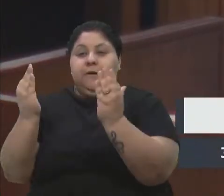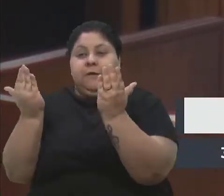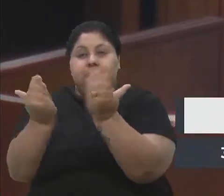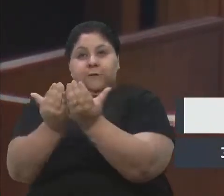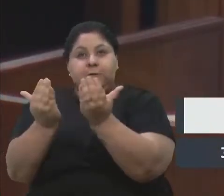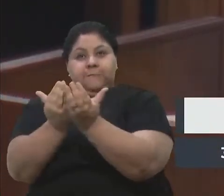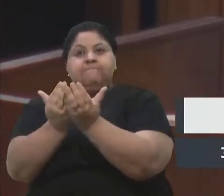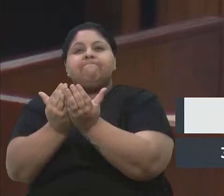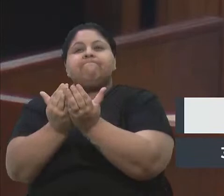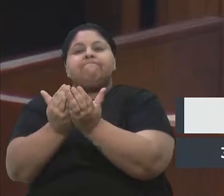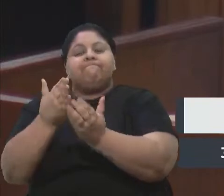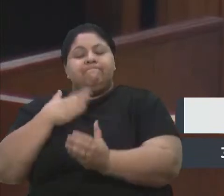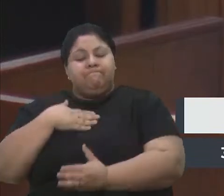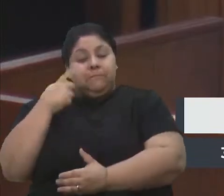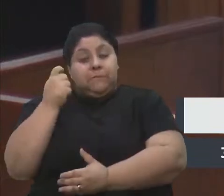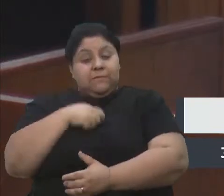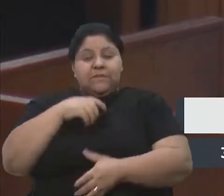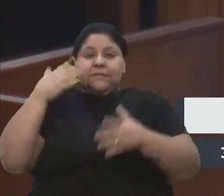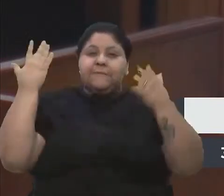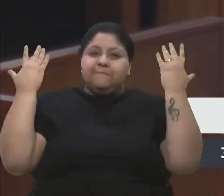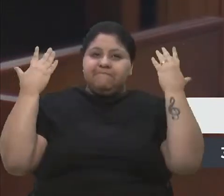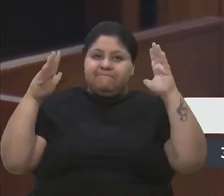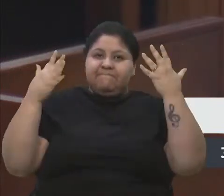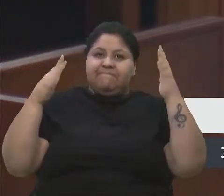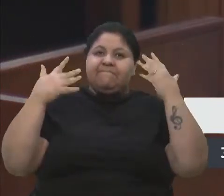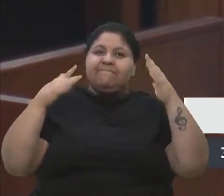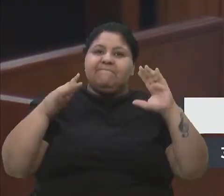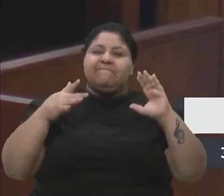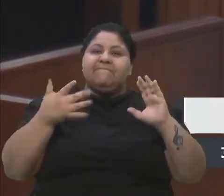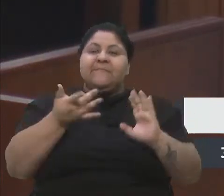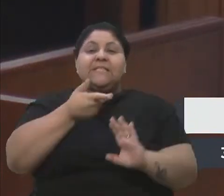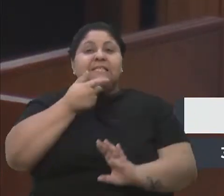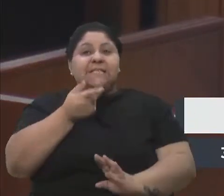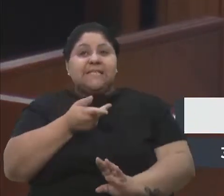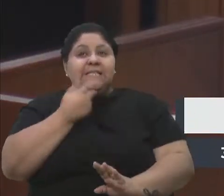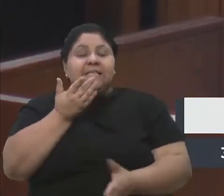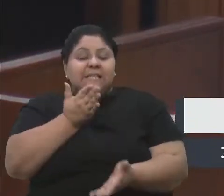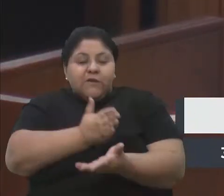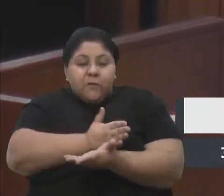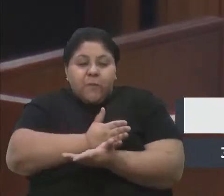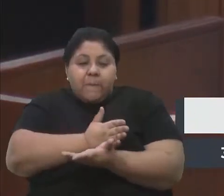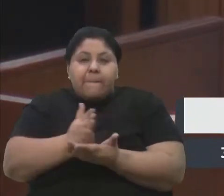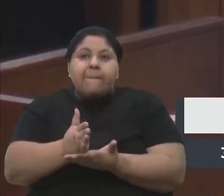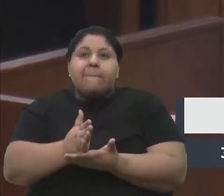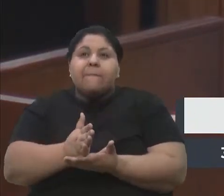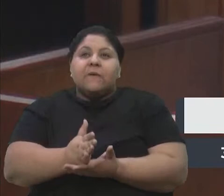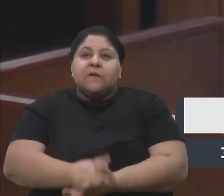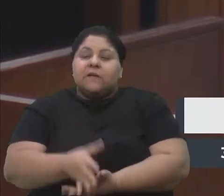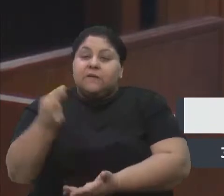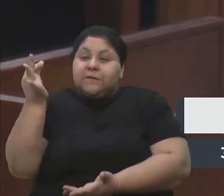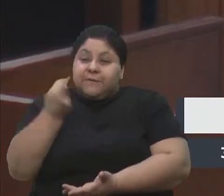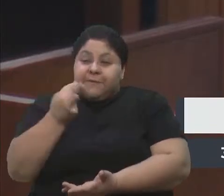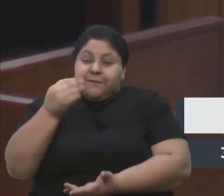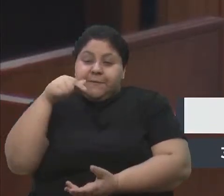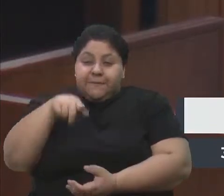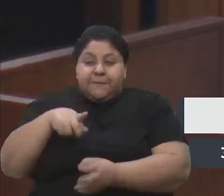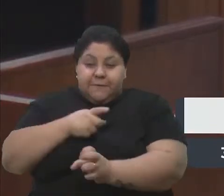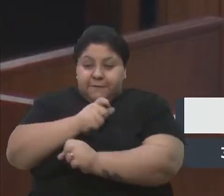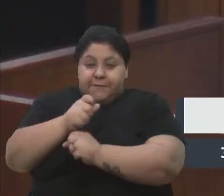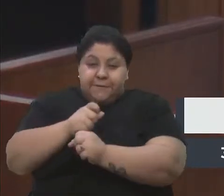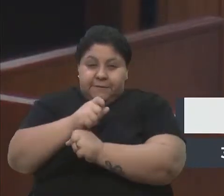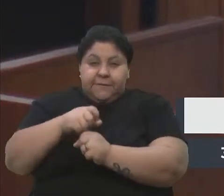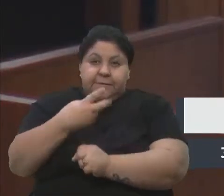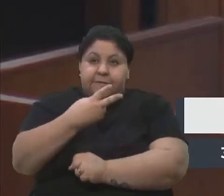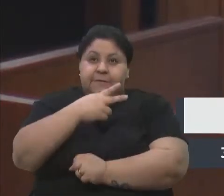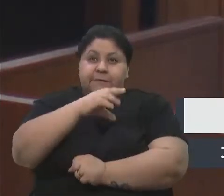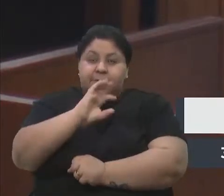preciso parabenizar e destacar aqui a iniciativa incrível desse ano da 25ª